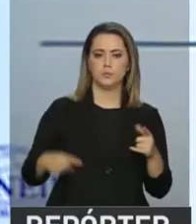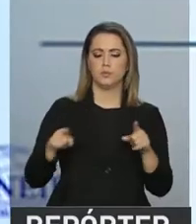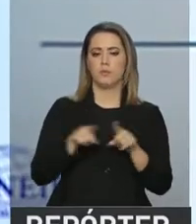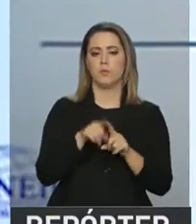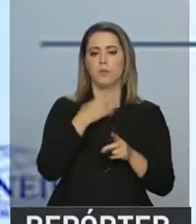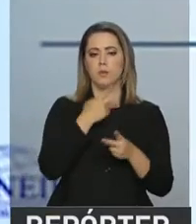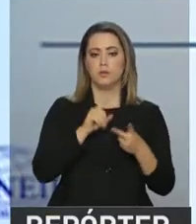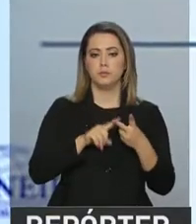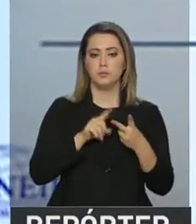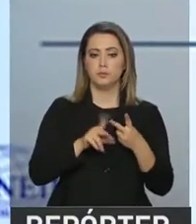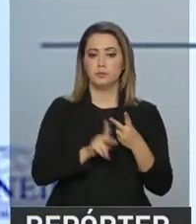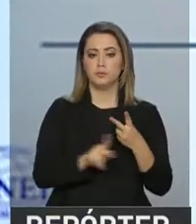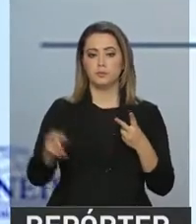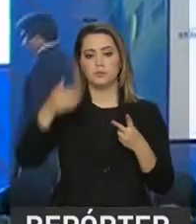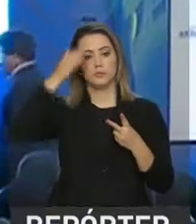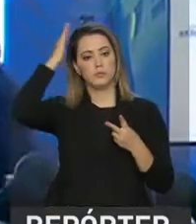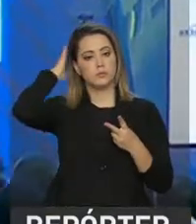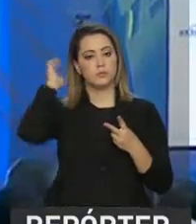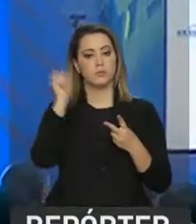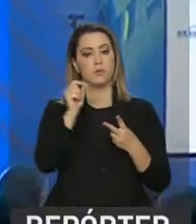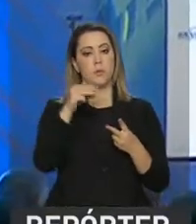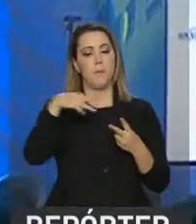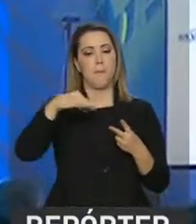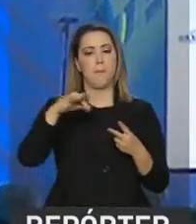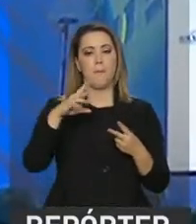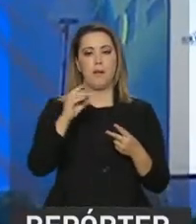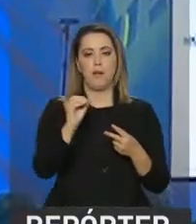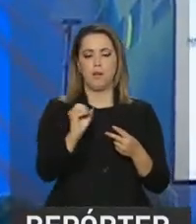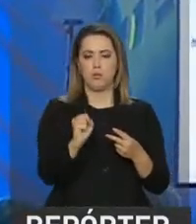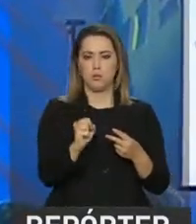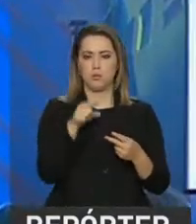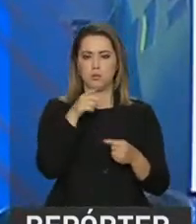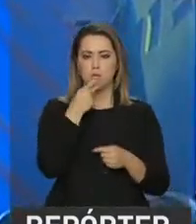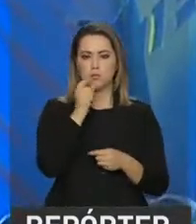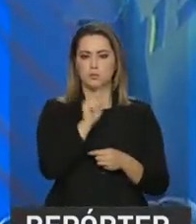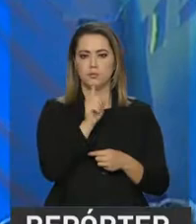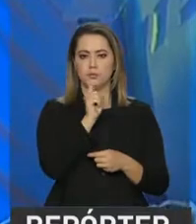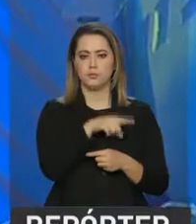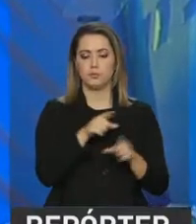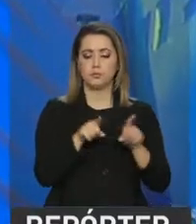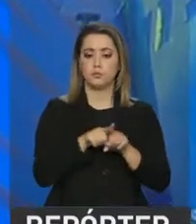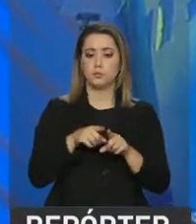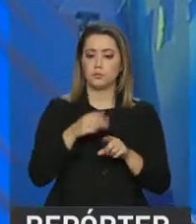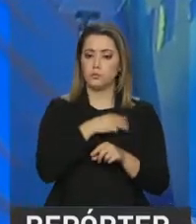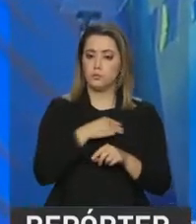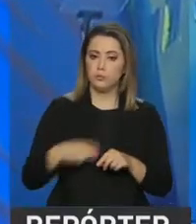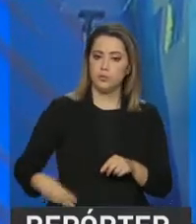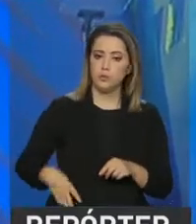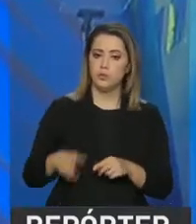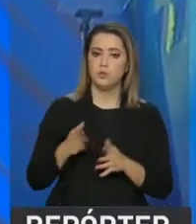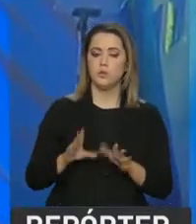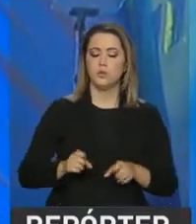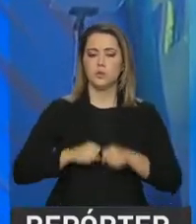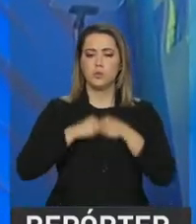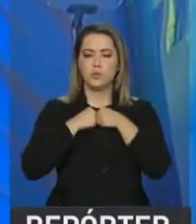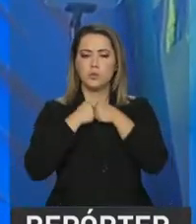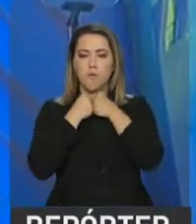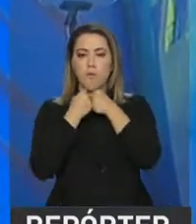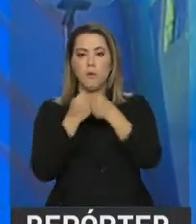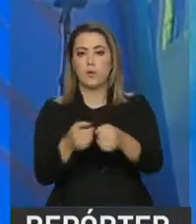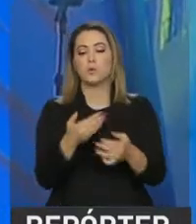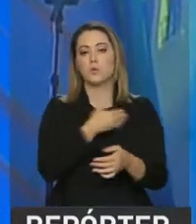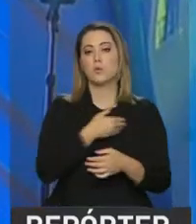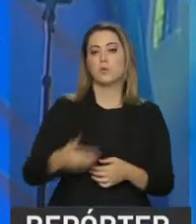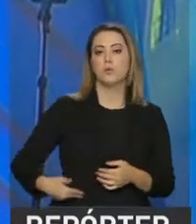da república michel temer diz marcos pereira do ministério da indústria e comércio exterior os serviços falou do empenho do governo em ampliar